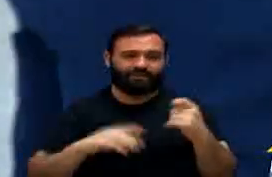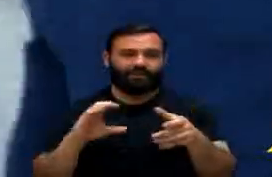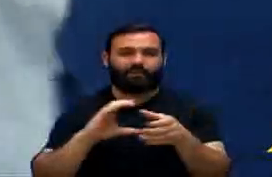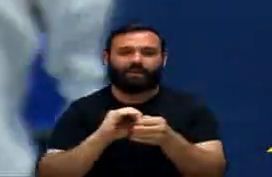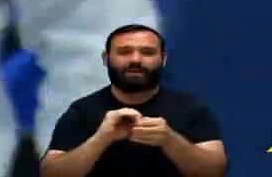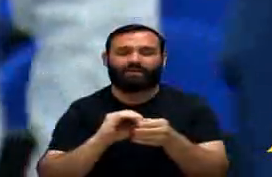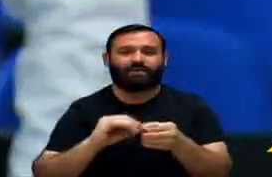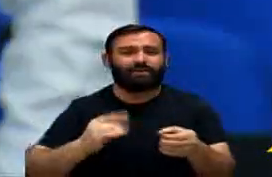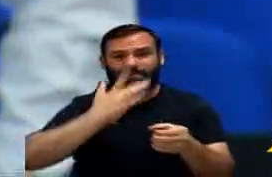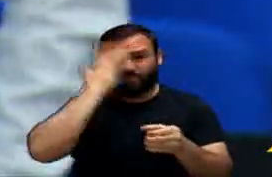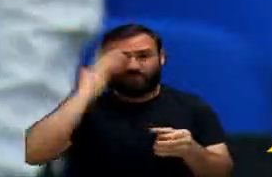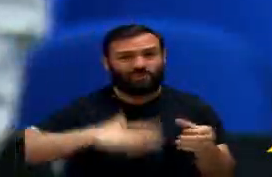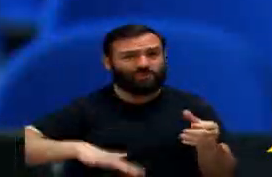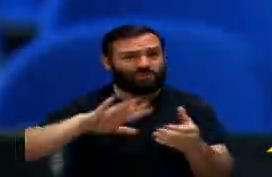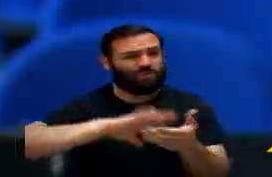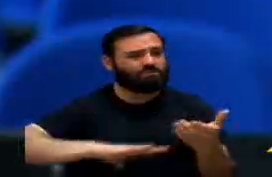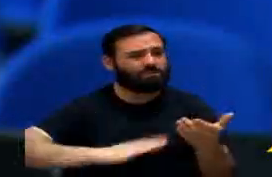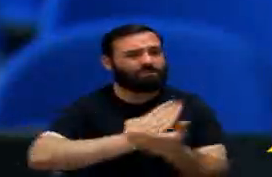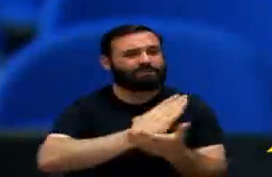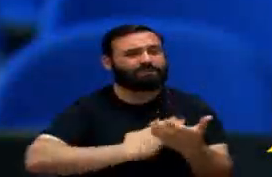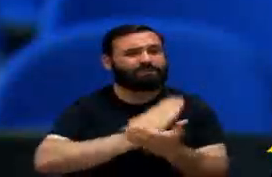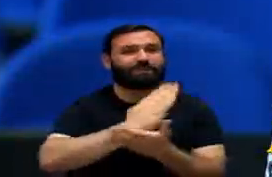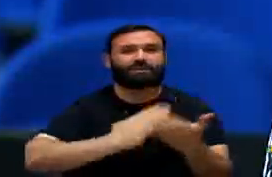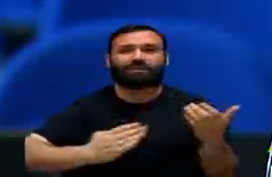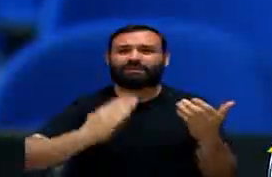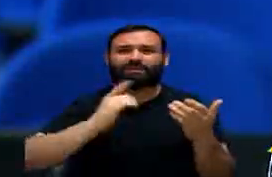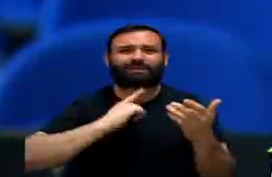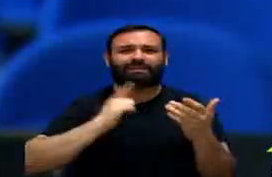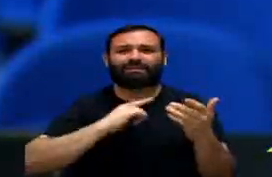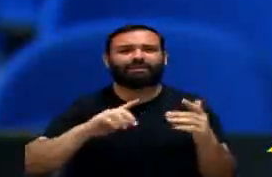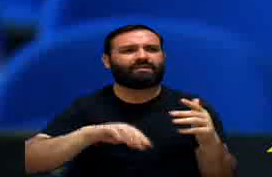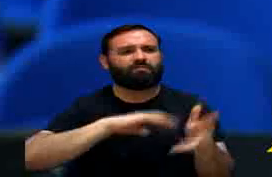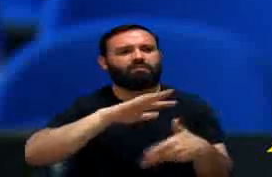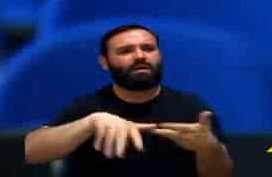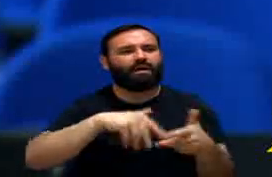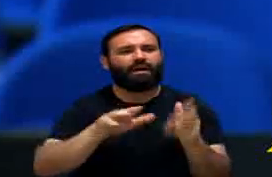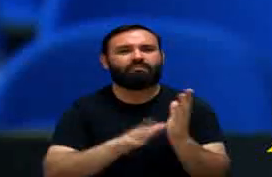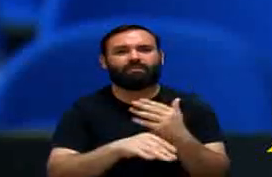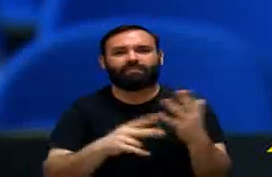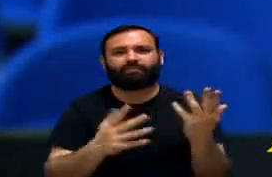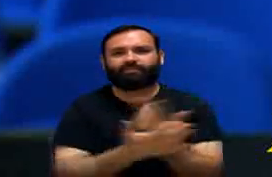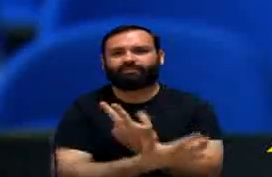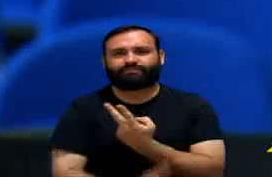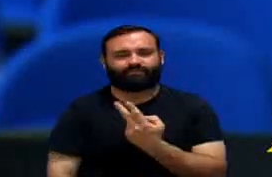inferno pra vida dos moradores ali com todo tipo de ilegalidade acontecendo